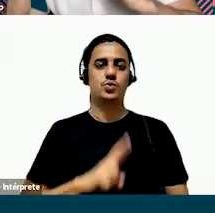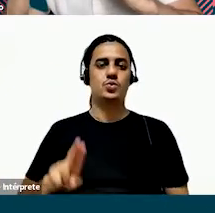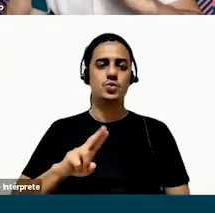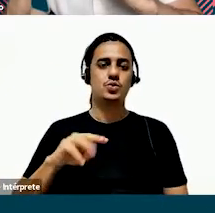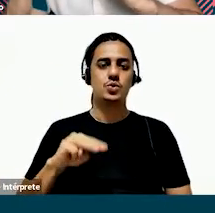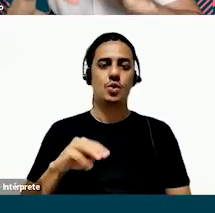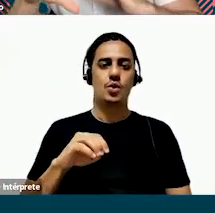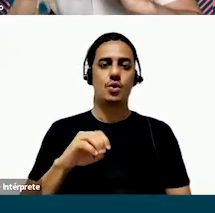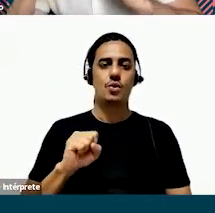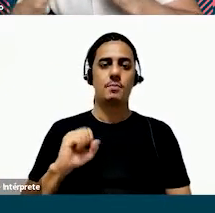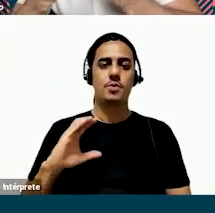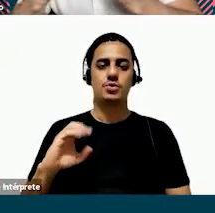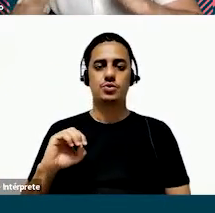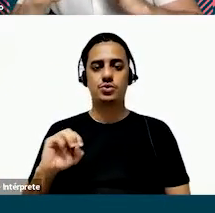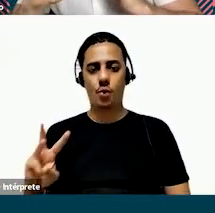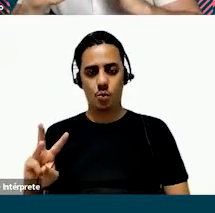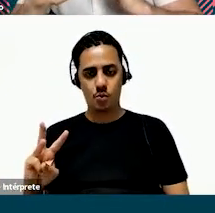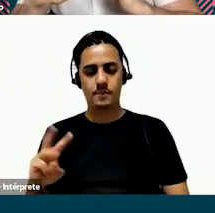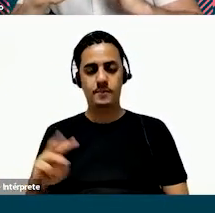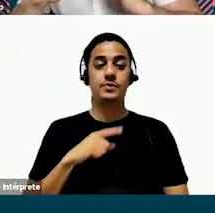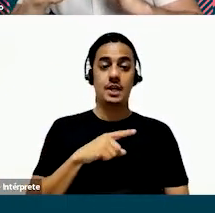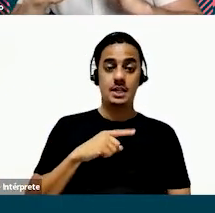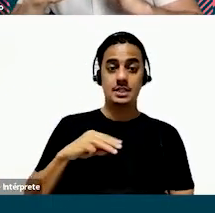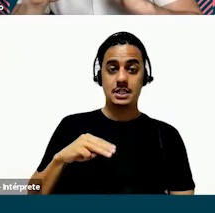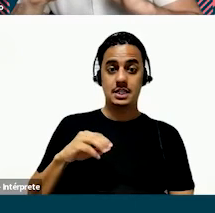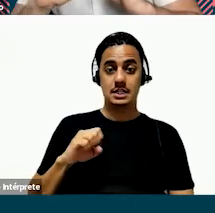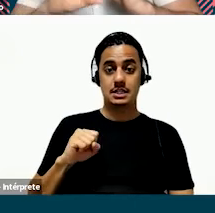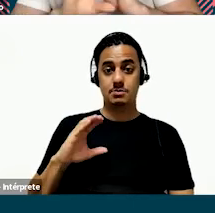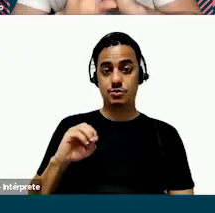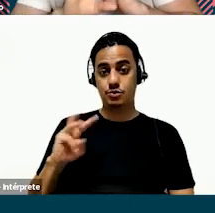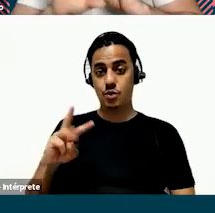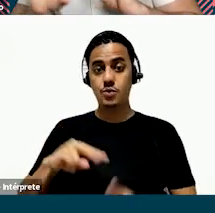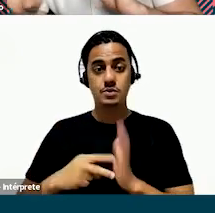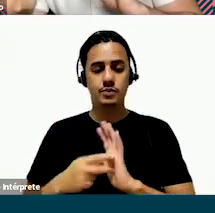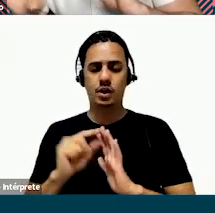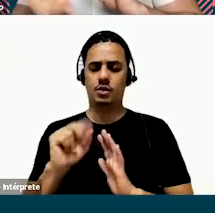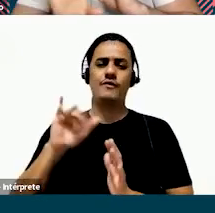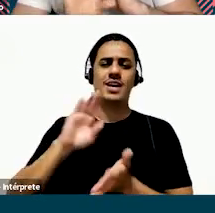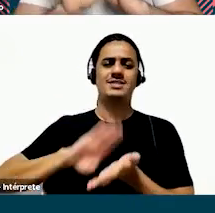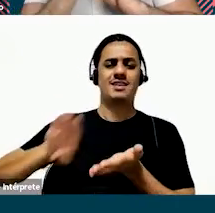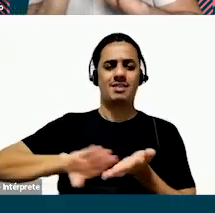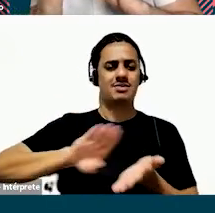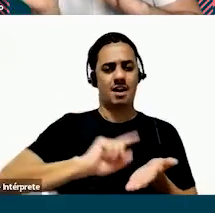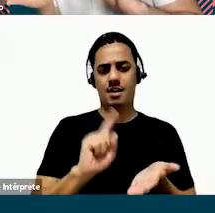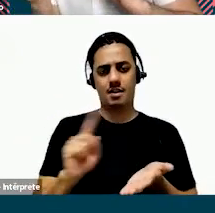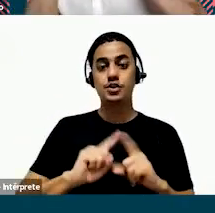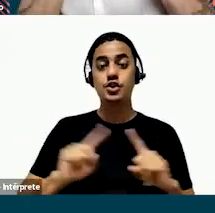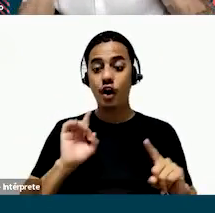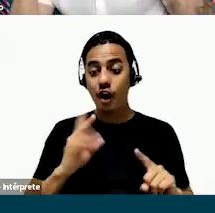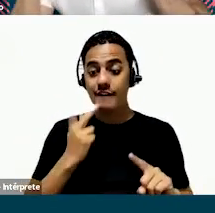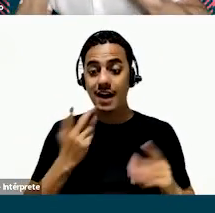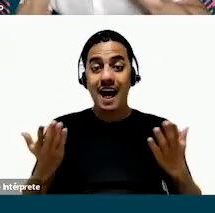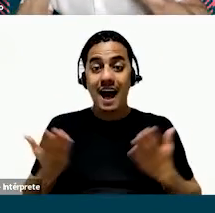a gente usou o Moscou, porque nele a gente consegue dizer assim, ó, a gente não vai descartar, a gente só está falando que ele não é